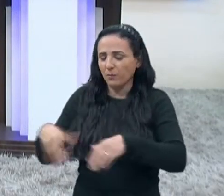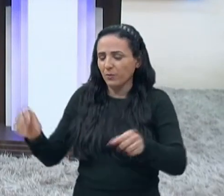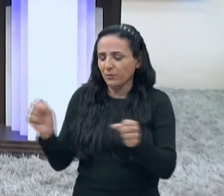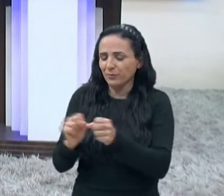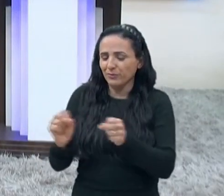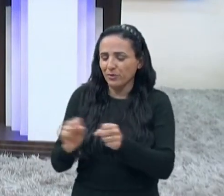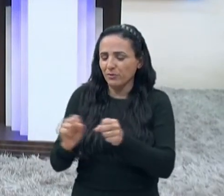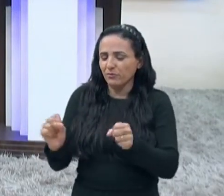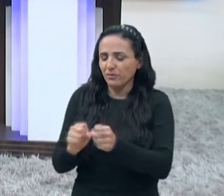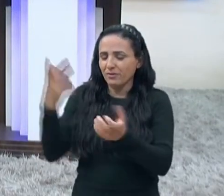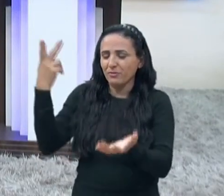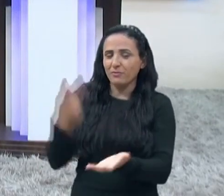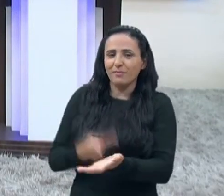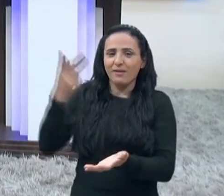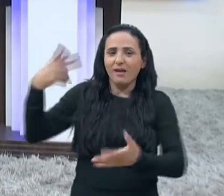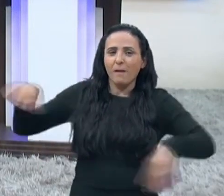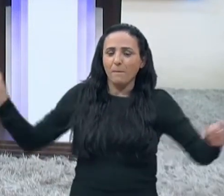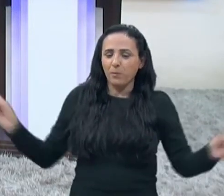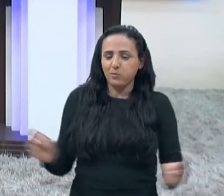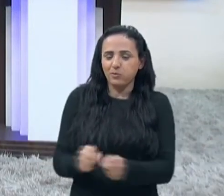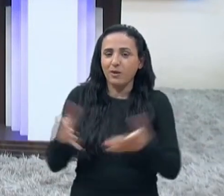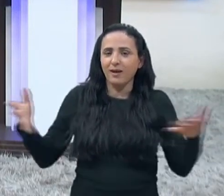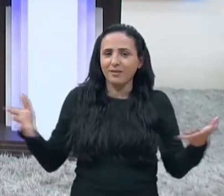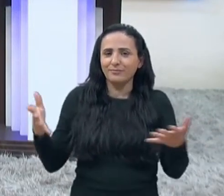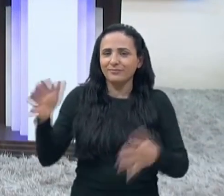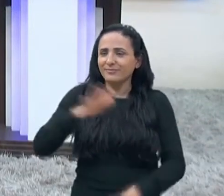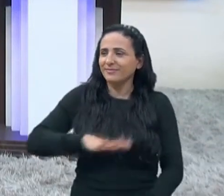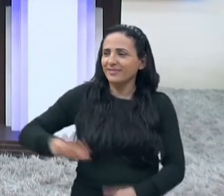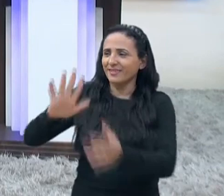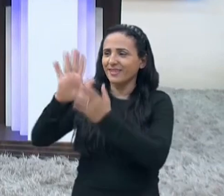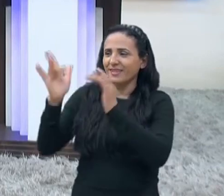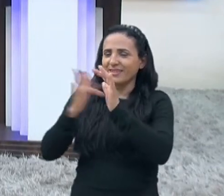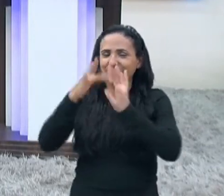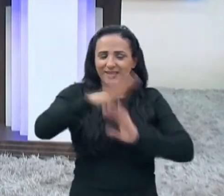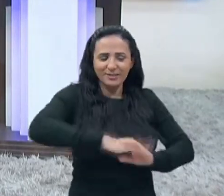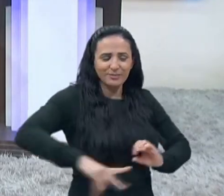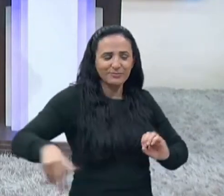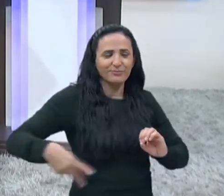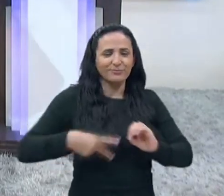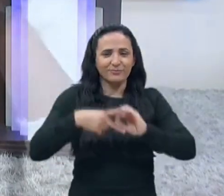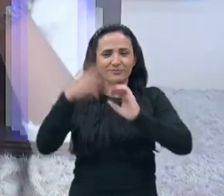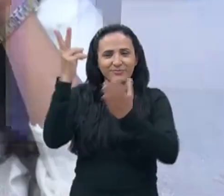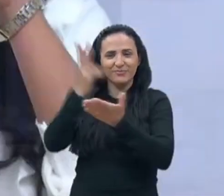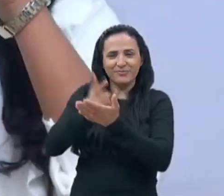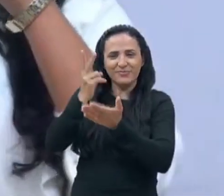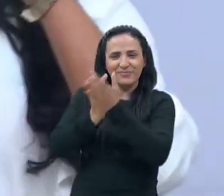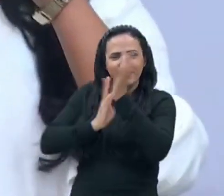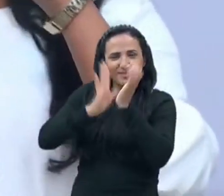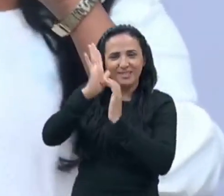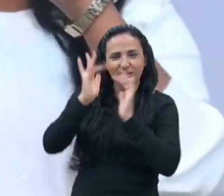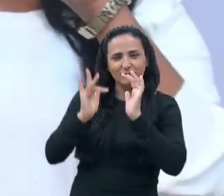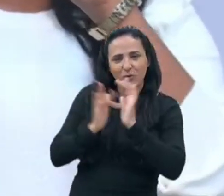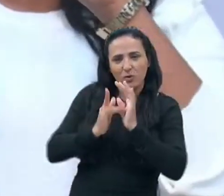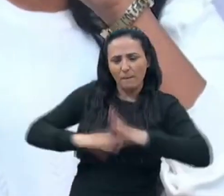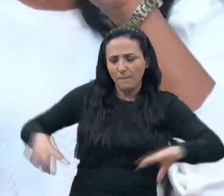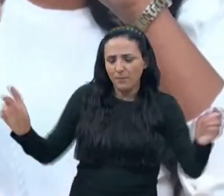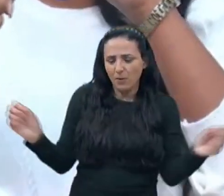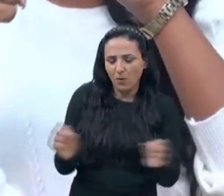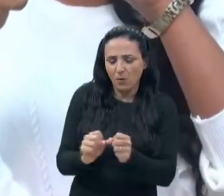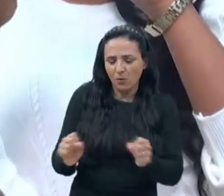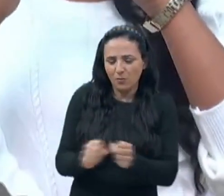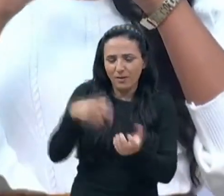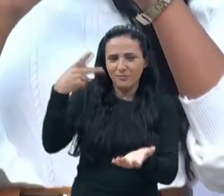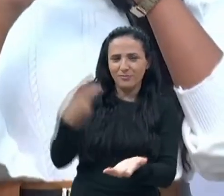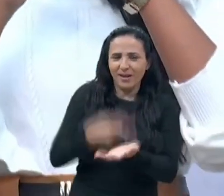milagre operou. E hoje aqui ele é bom, ele é para sempre será. E o milagre